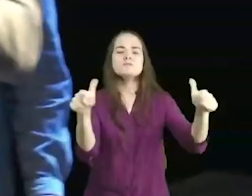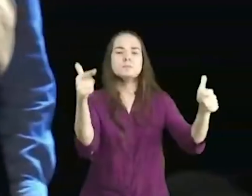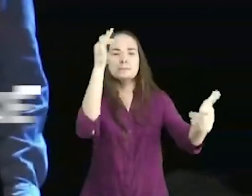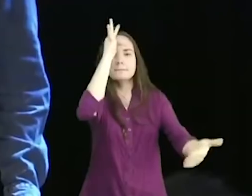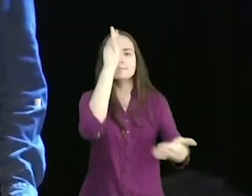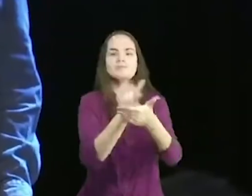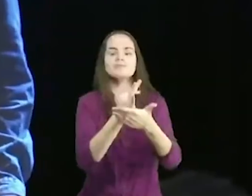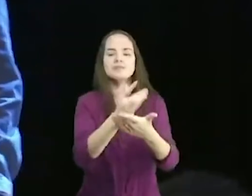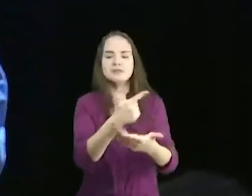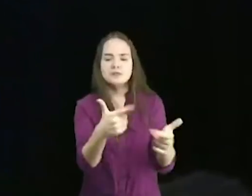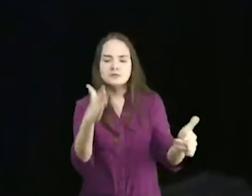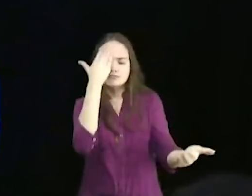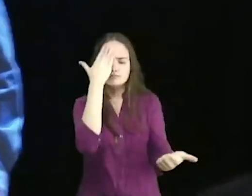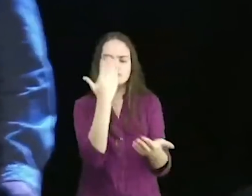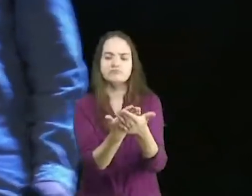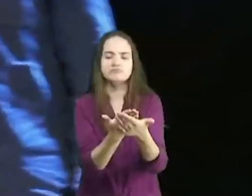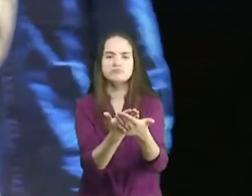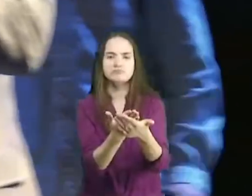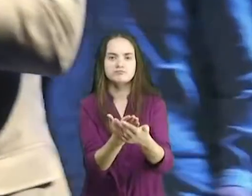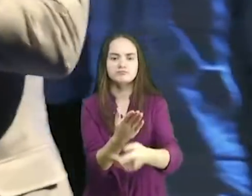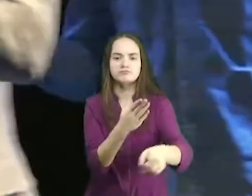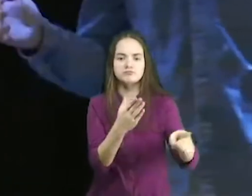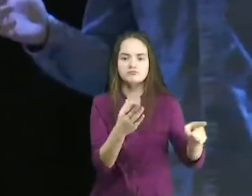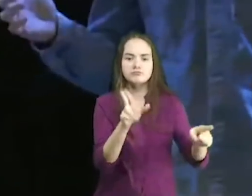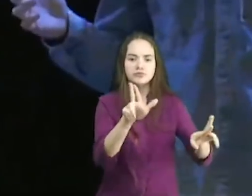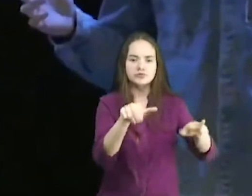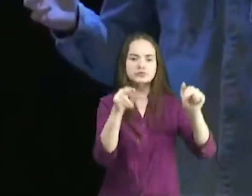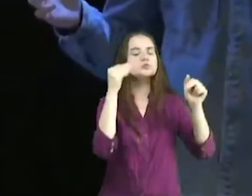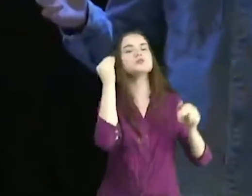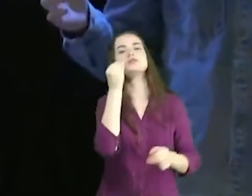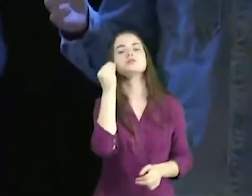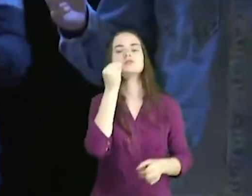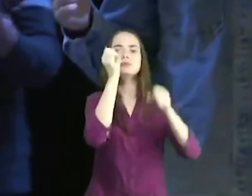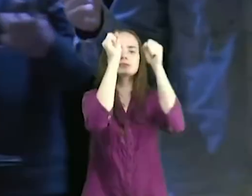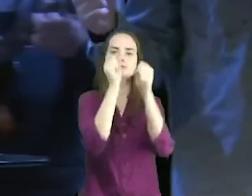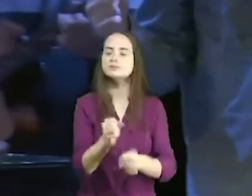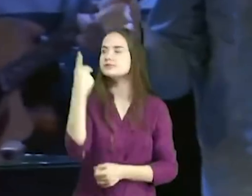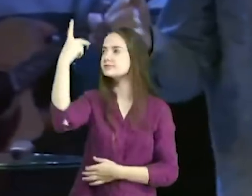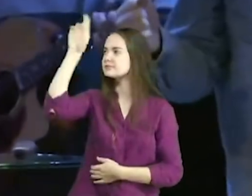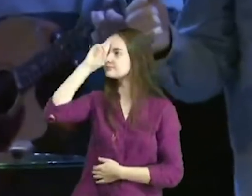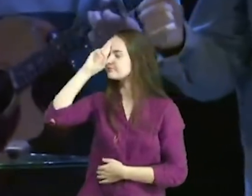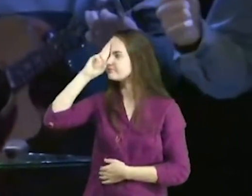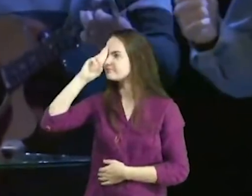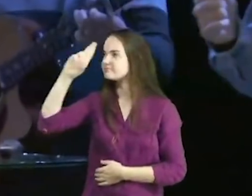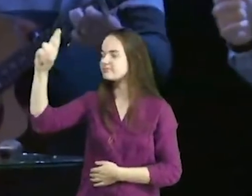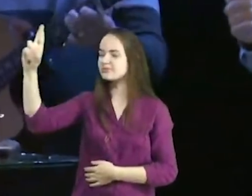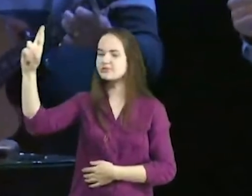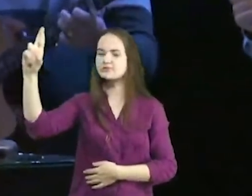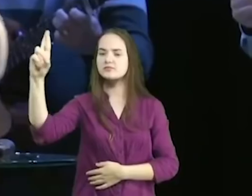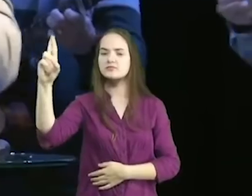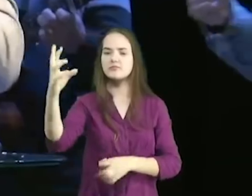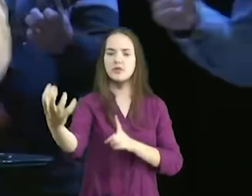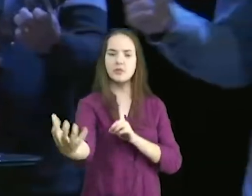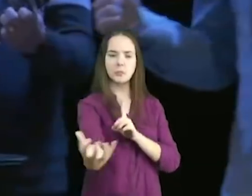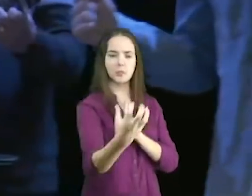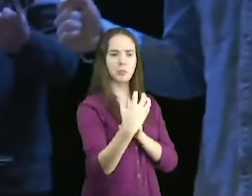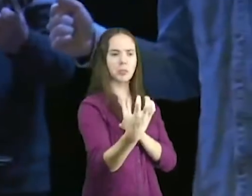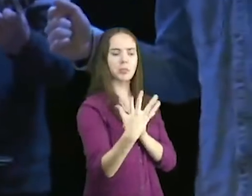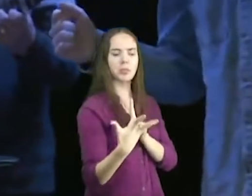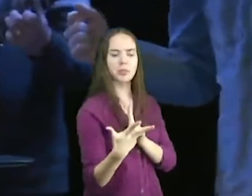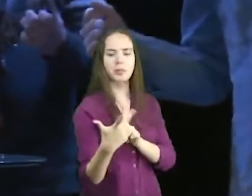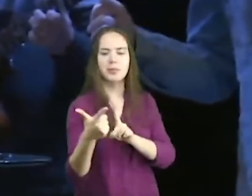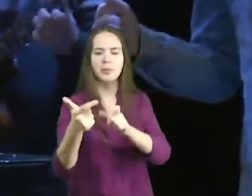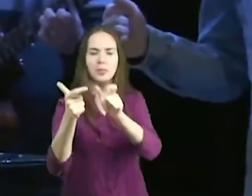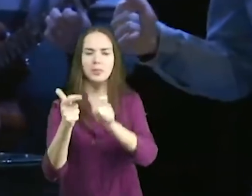deixe que pessoas que não, nunca experimentaram o poder do Senhor, Pai, nos leve para um